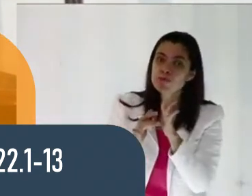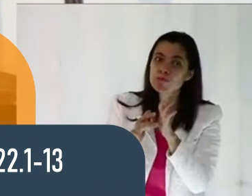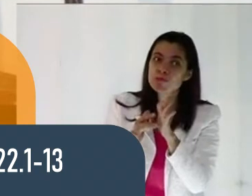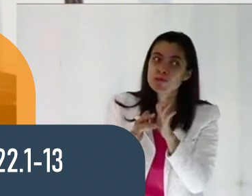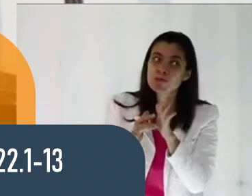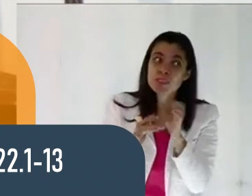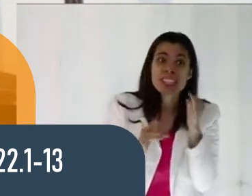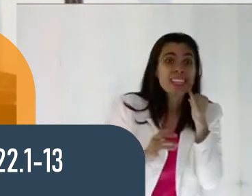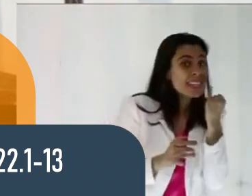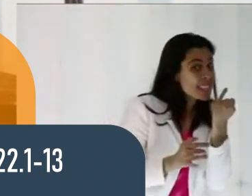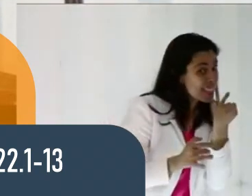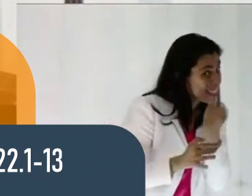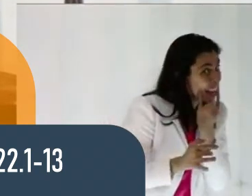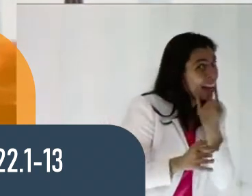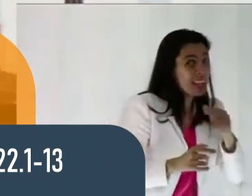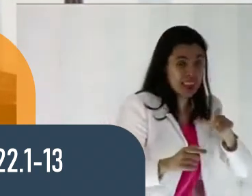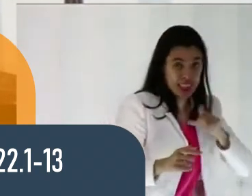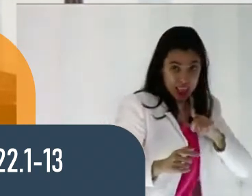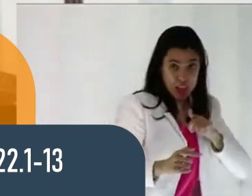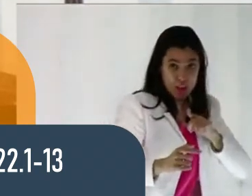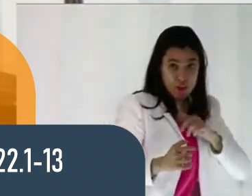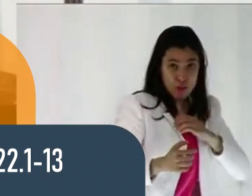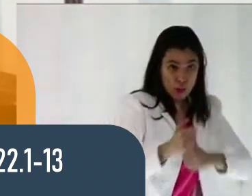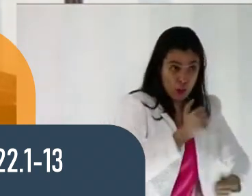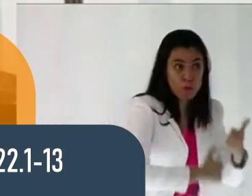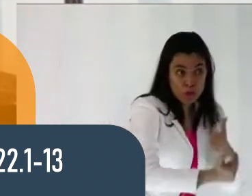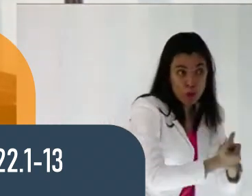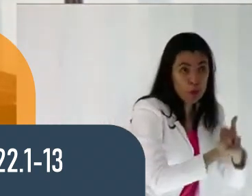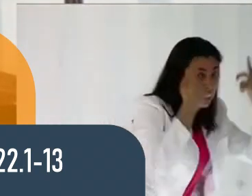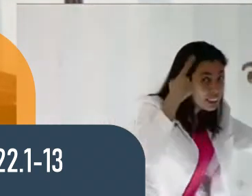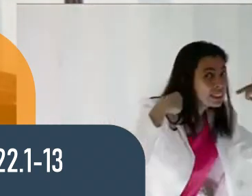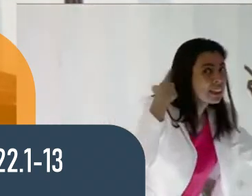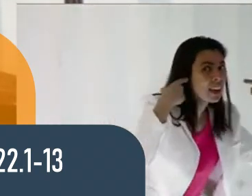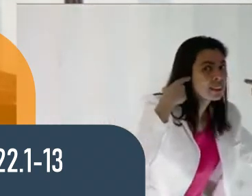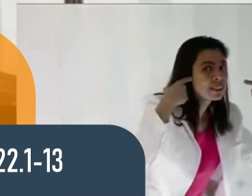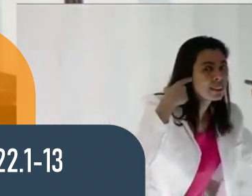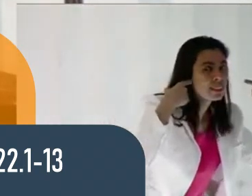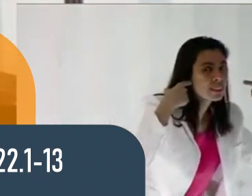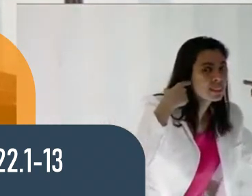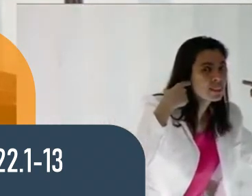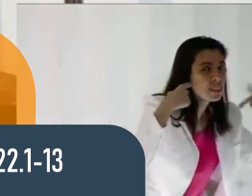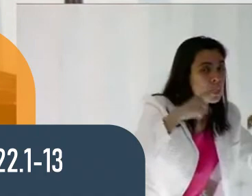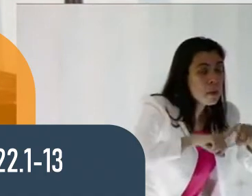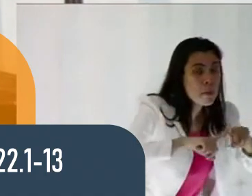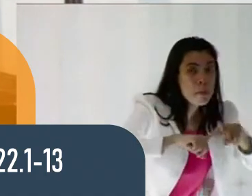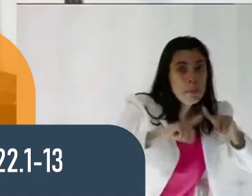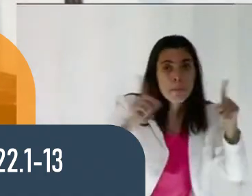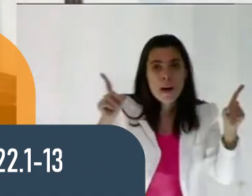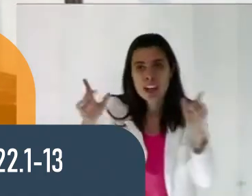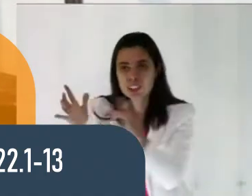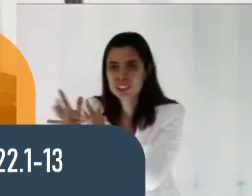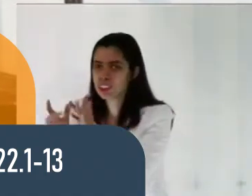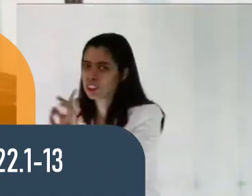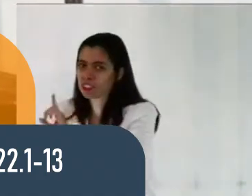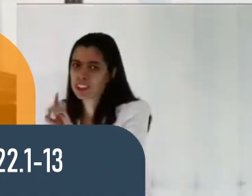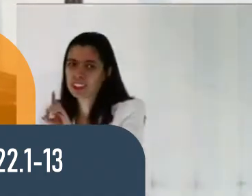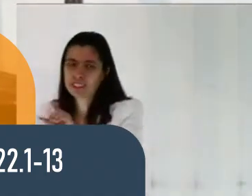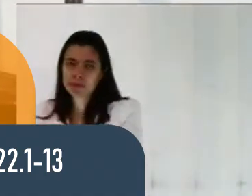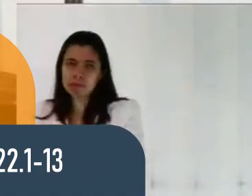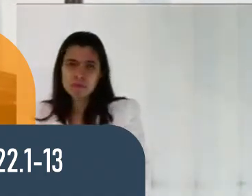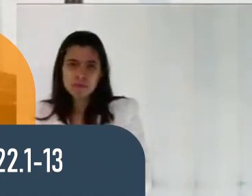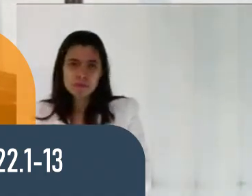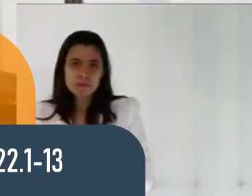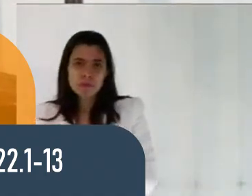nosso Salvador não teve, porque na verdade quem deveria estar naquela cruz era eu e você, mas Jesus estava lá